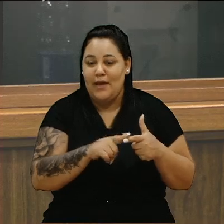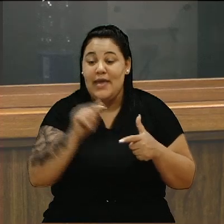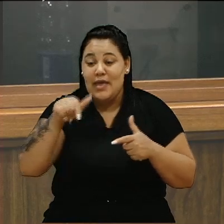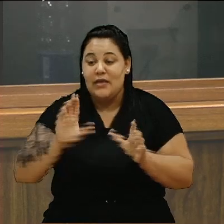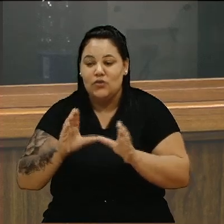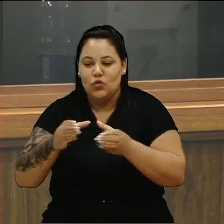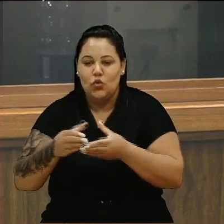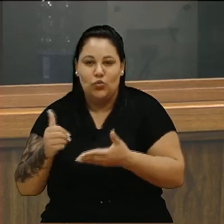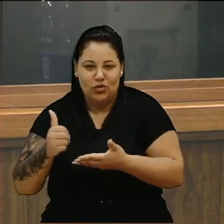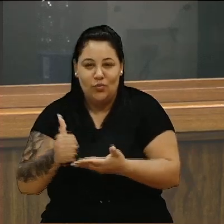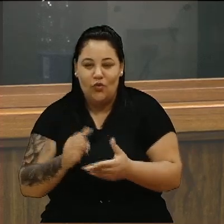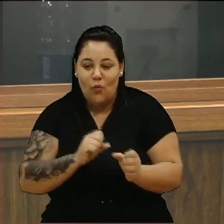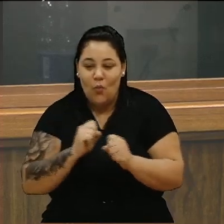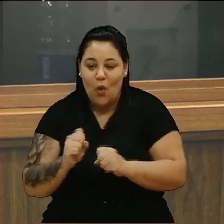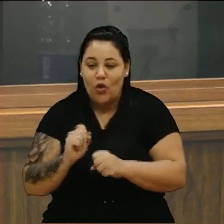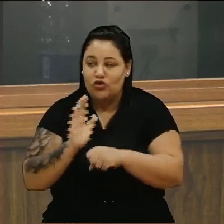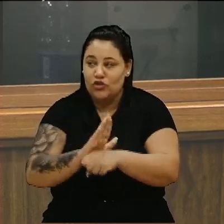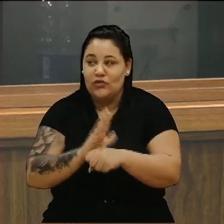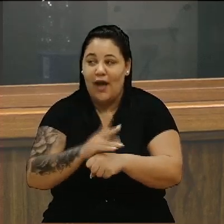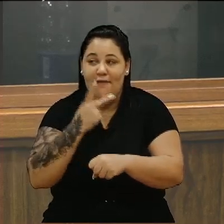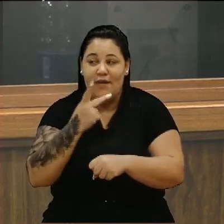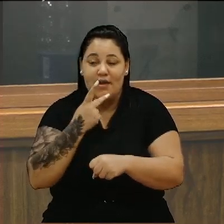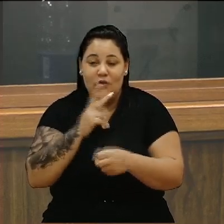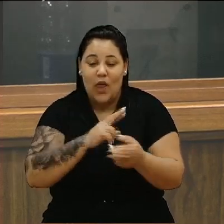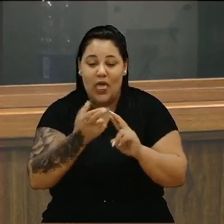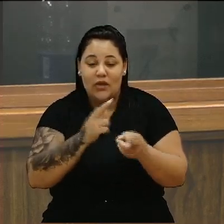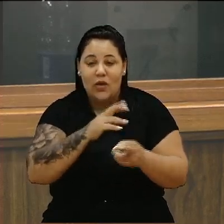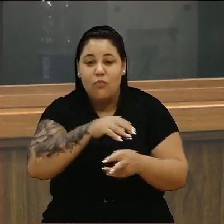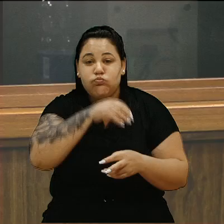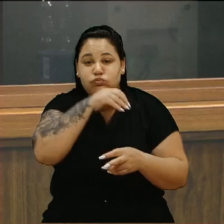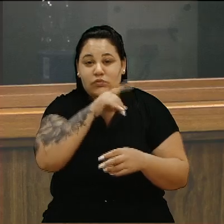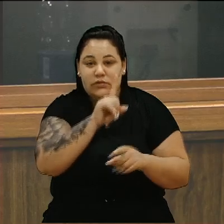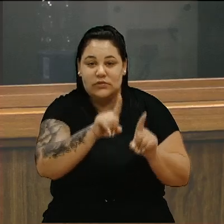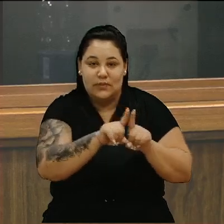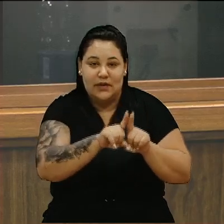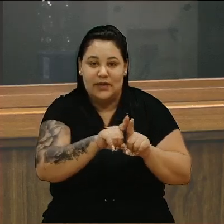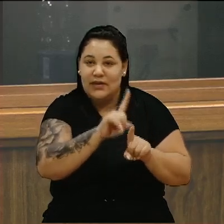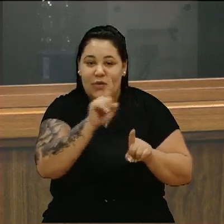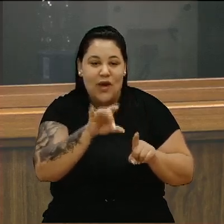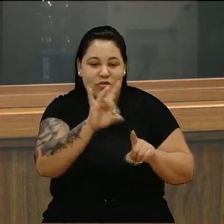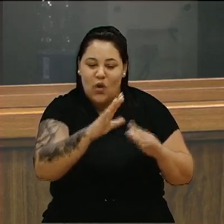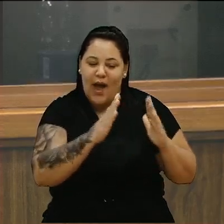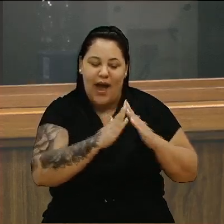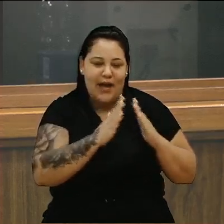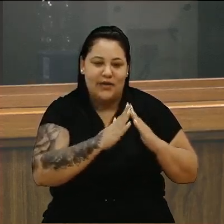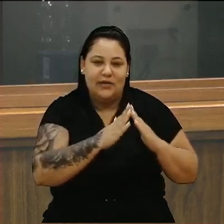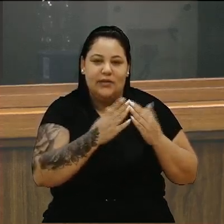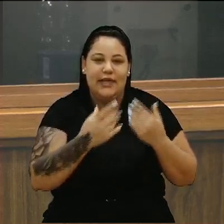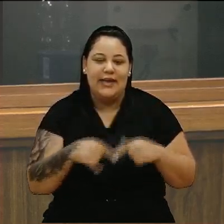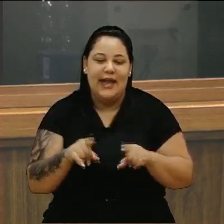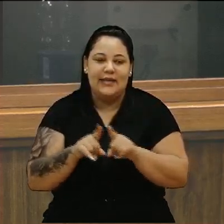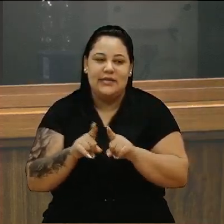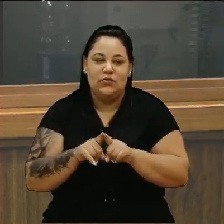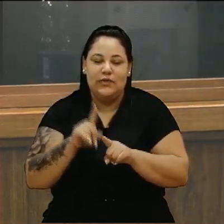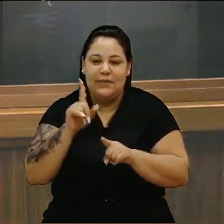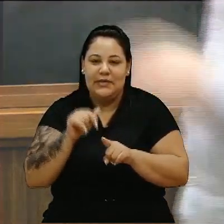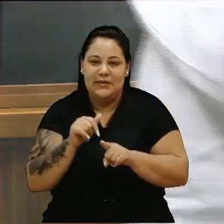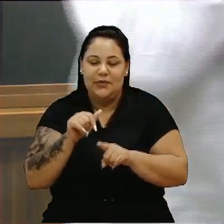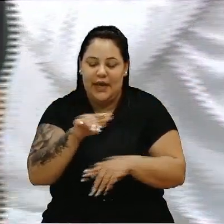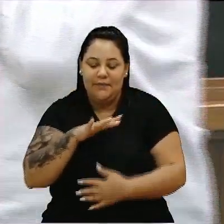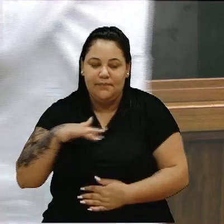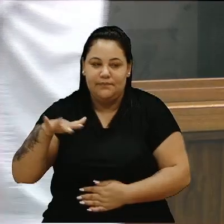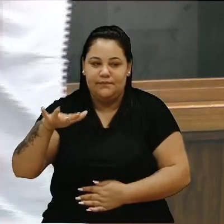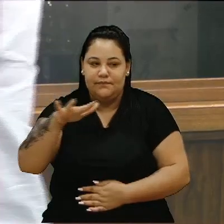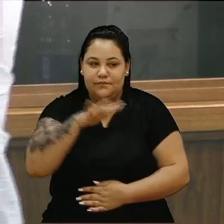debater, porque quando se fala em moradia adequada, não é só casa para morar. é a área e é todo o entorno.